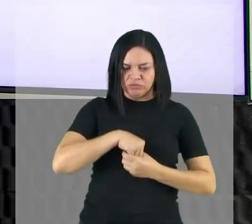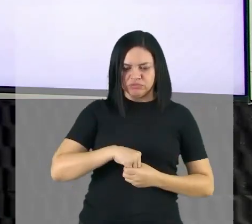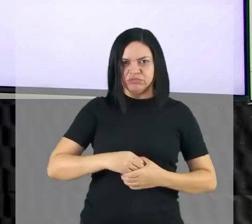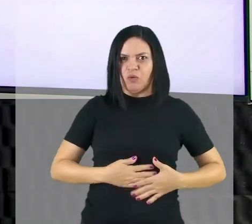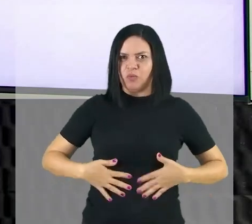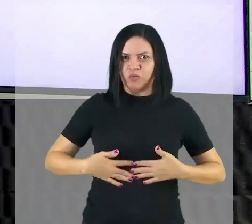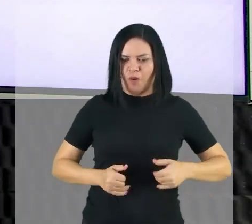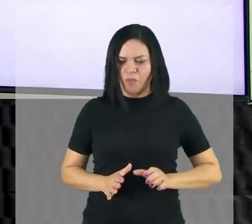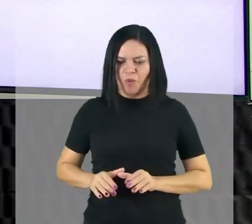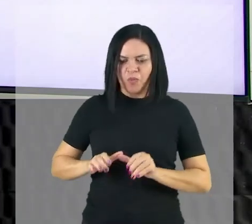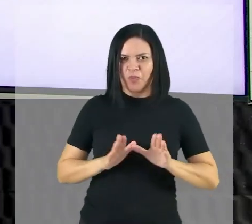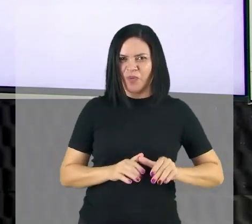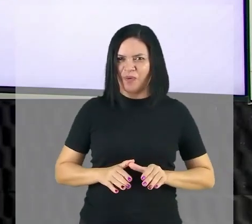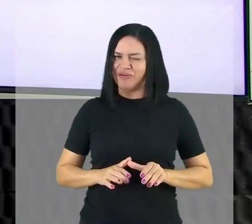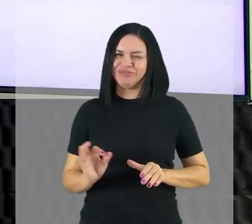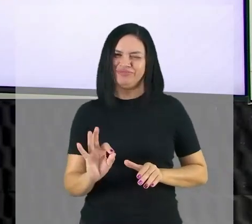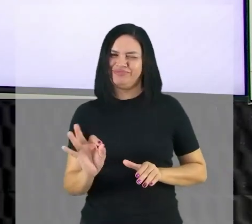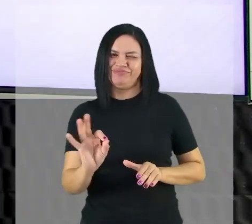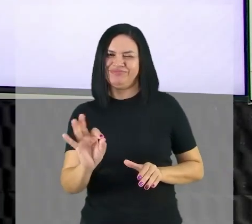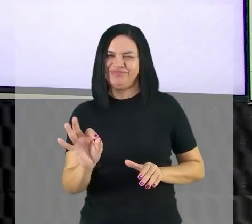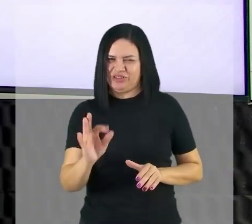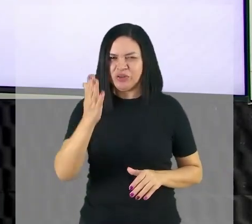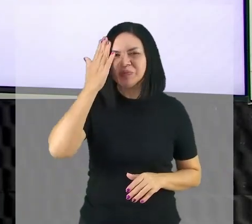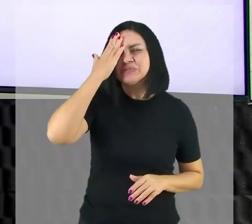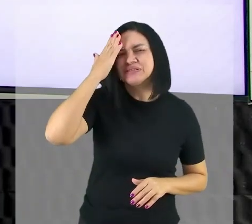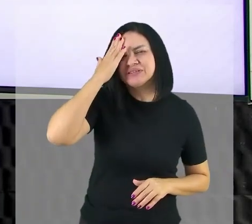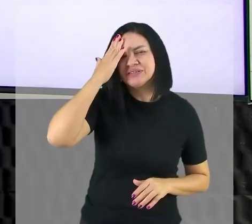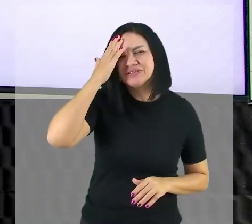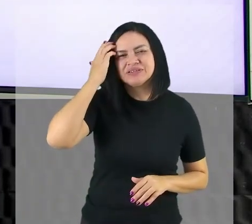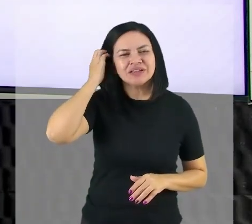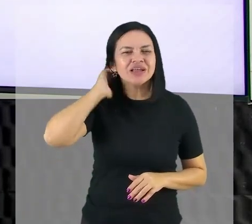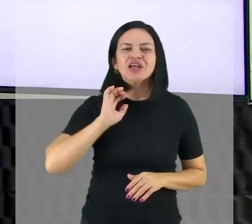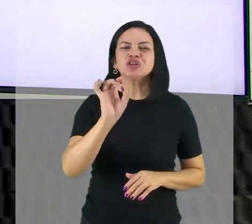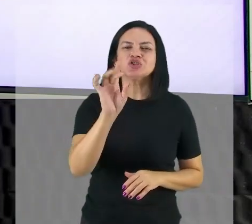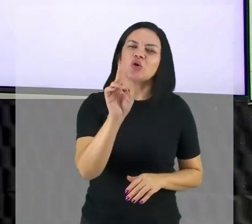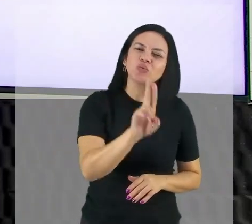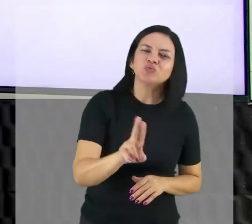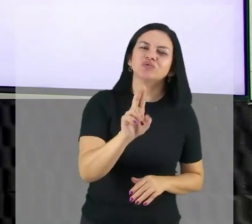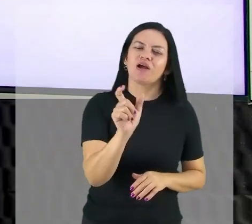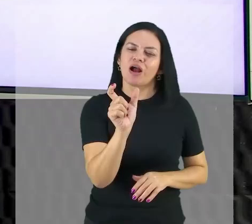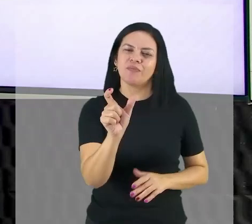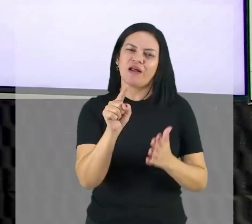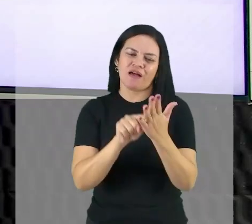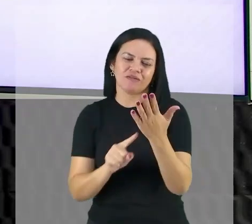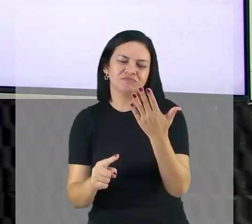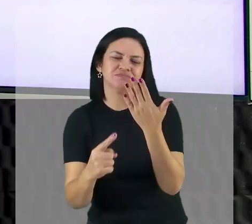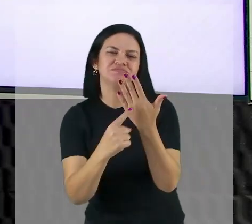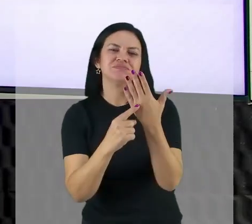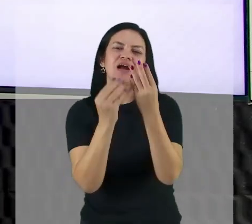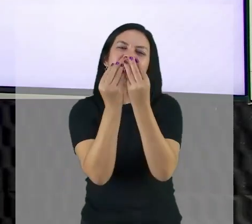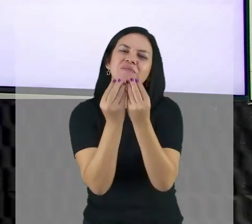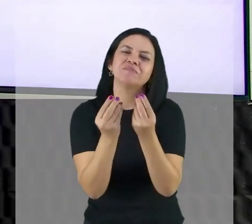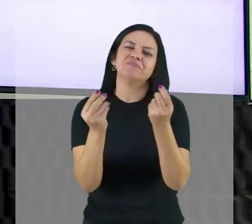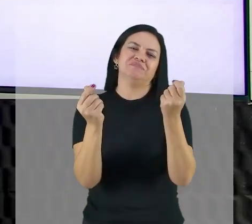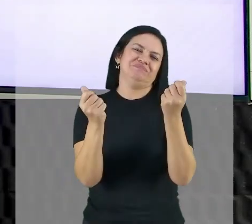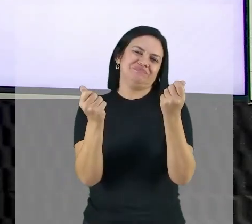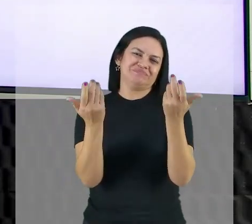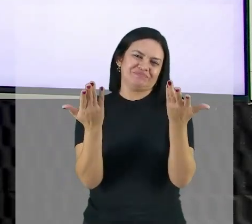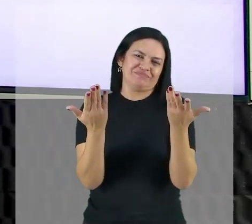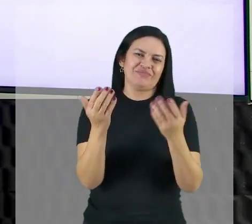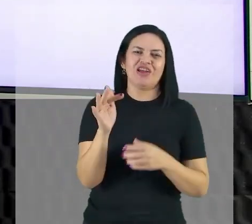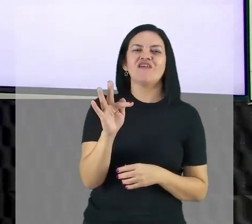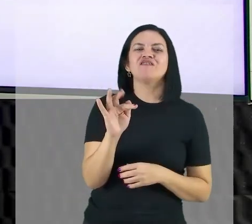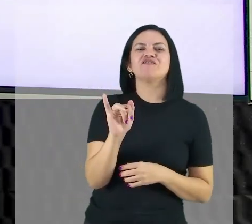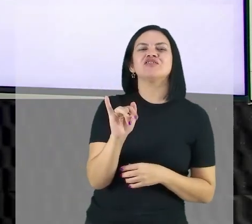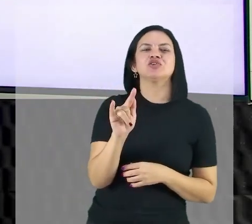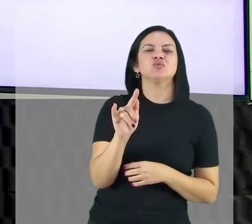fato voando no meu estômago, entende? Então é usar palavras no sentido abstrato, no sentido figurado. A